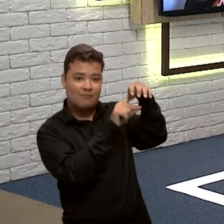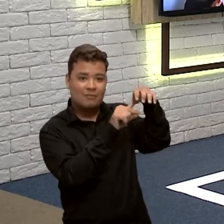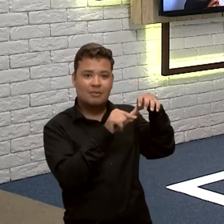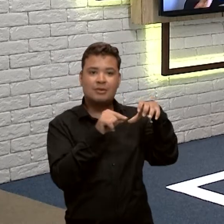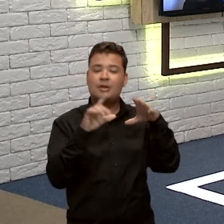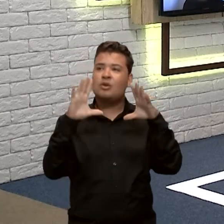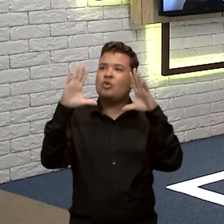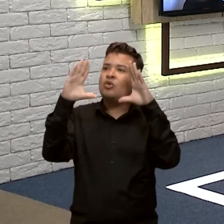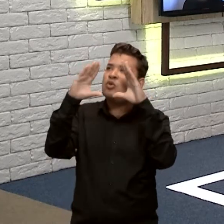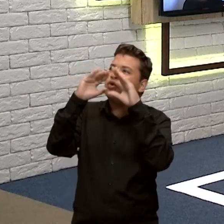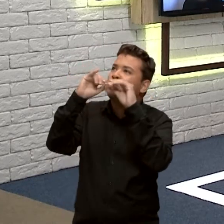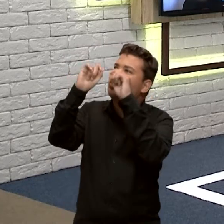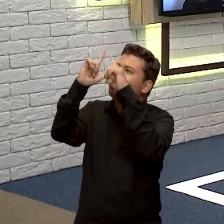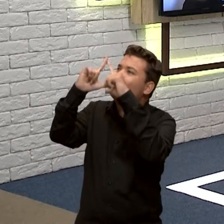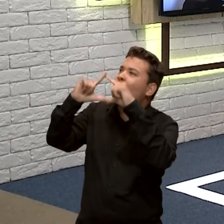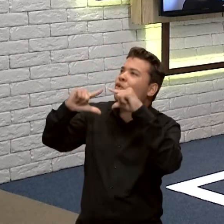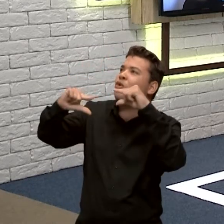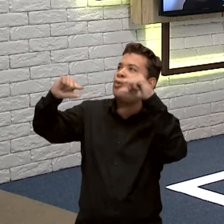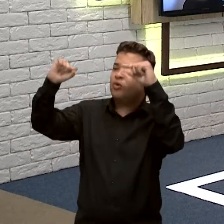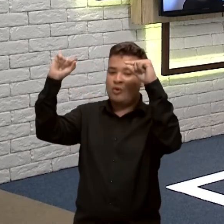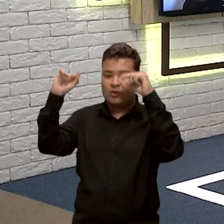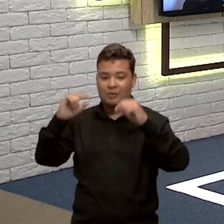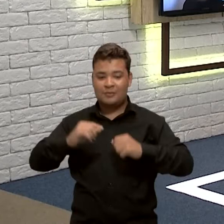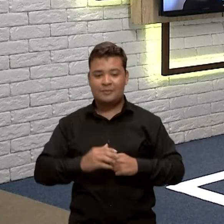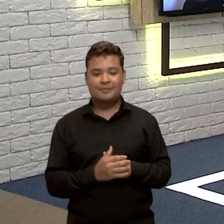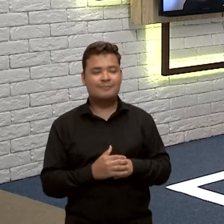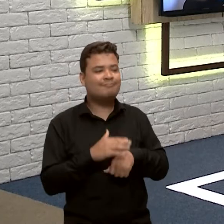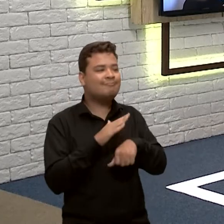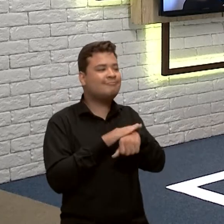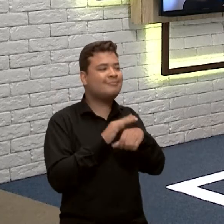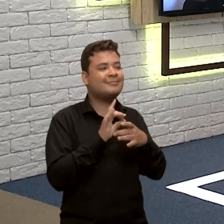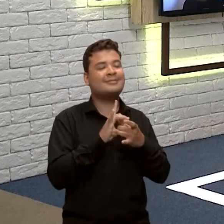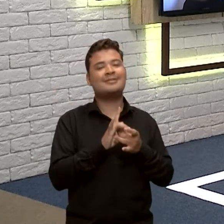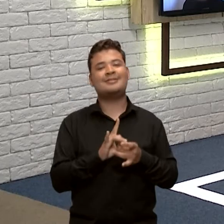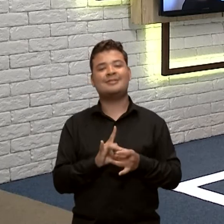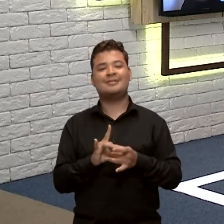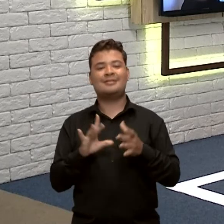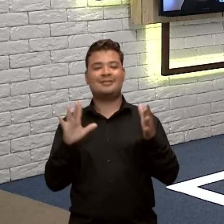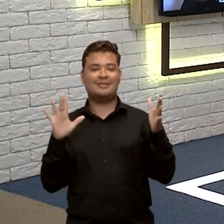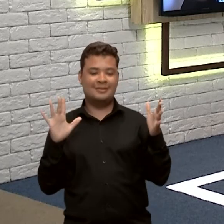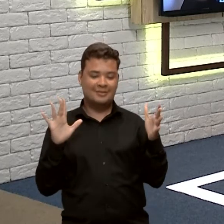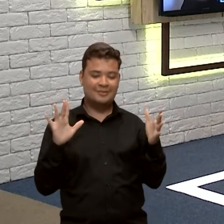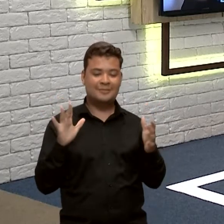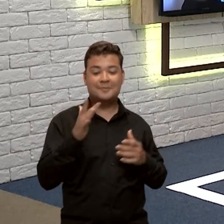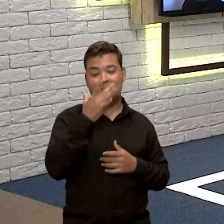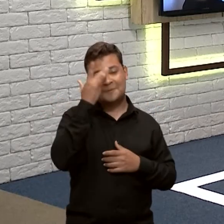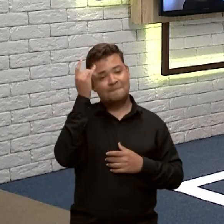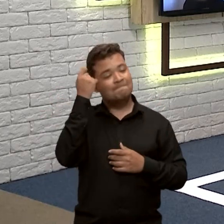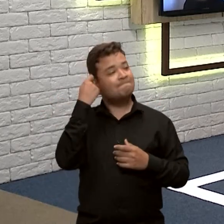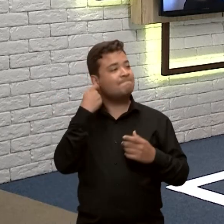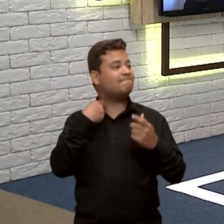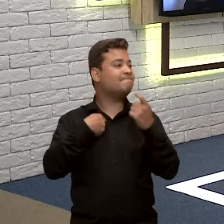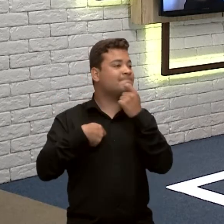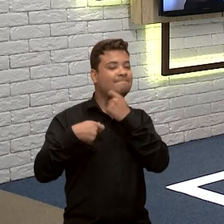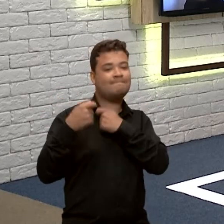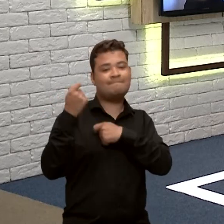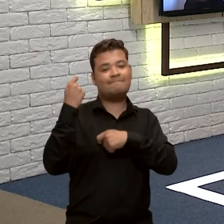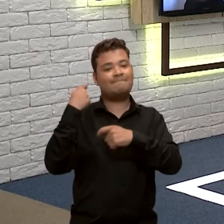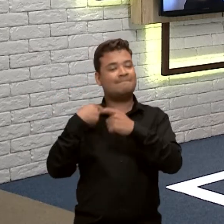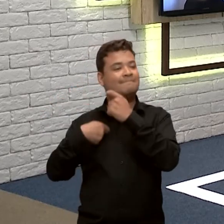luar. Ter tempo para fazer nada. Tem quem penteie os cabelos, ficar um